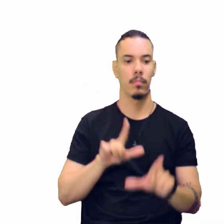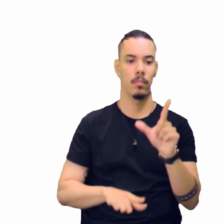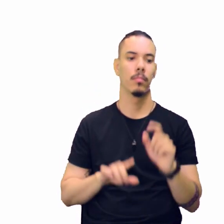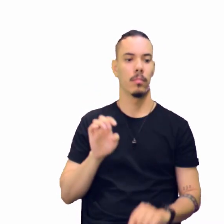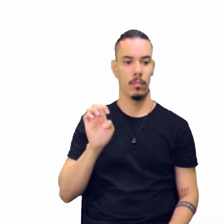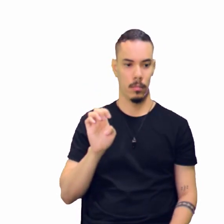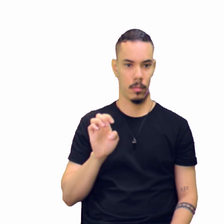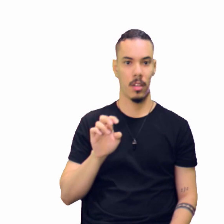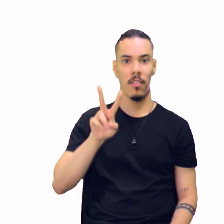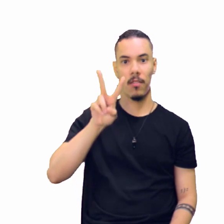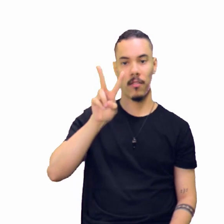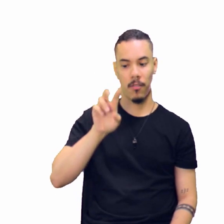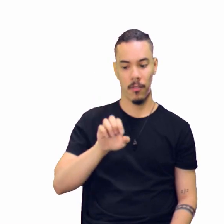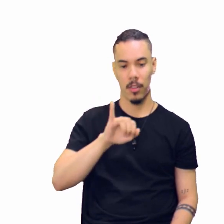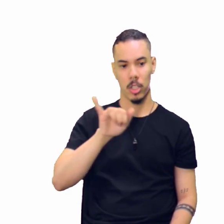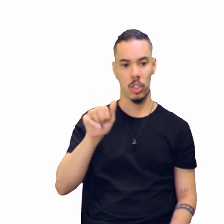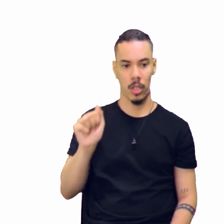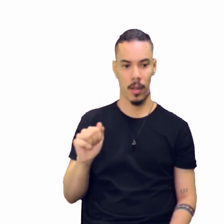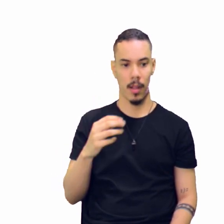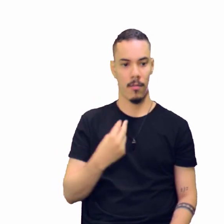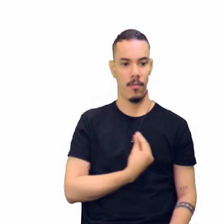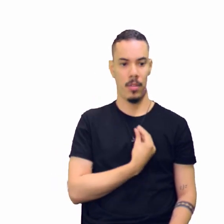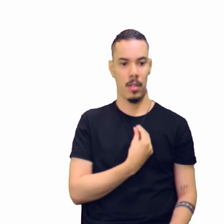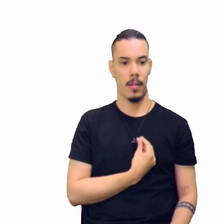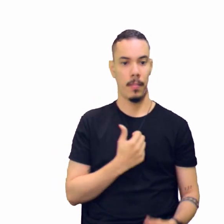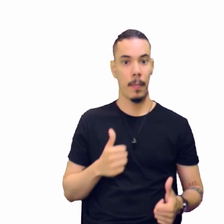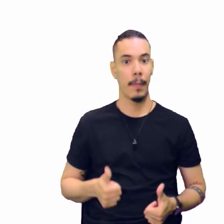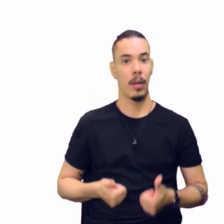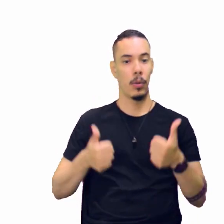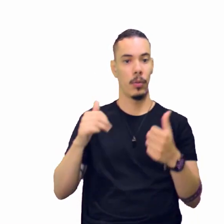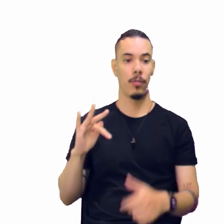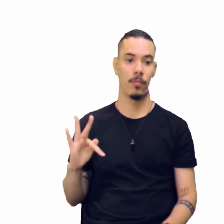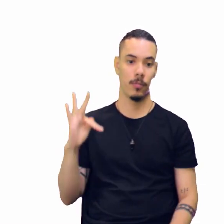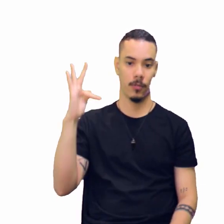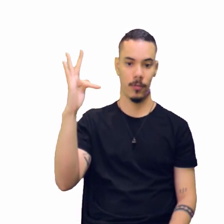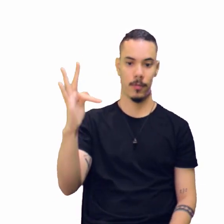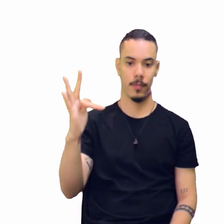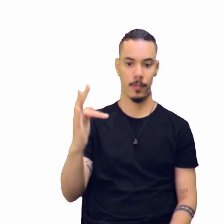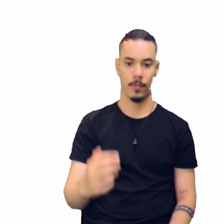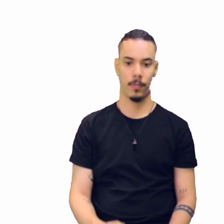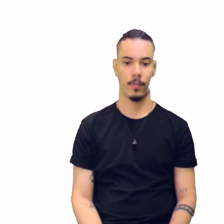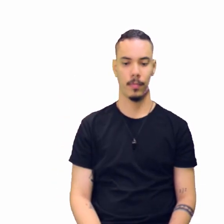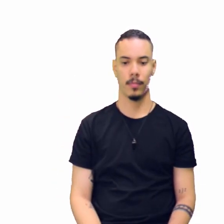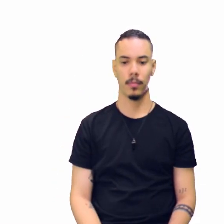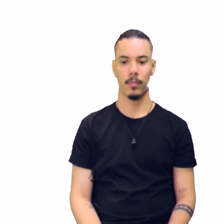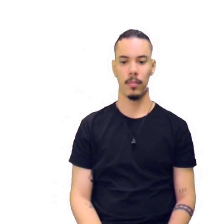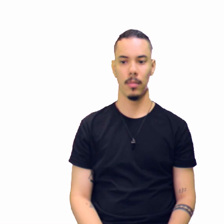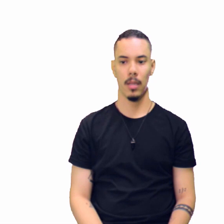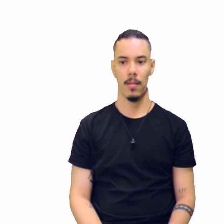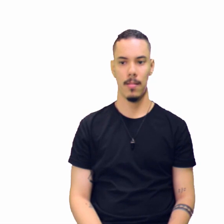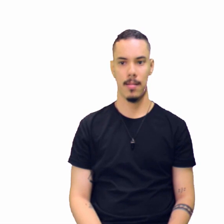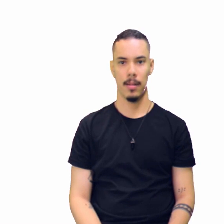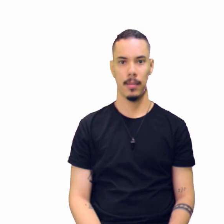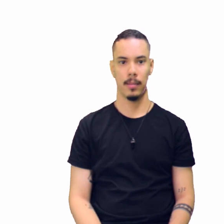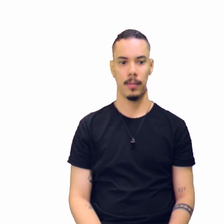gabarito e a letra E, tá certo? Veja a vida melhor no